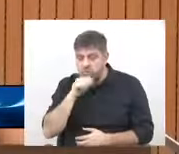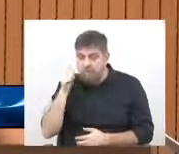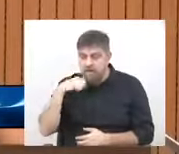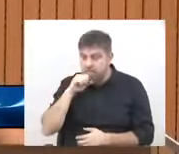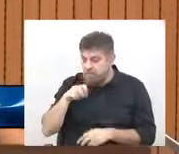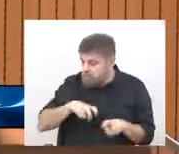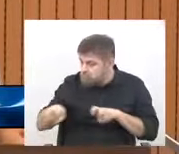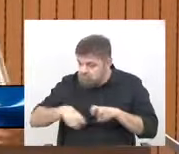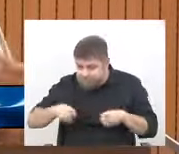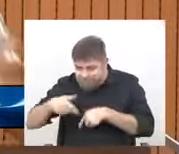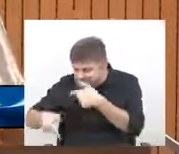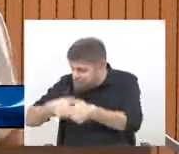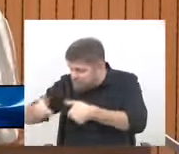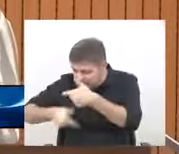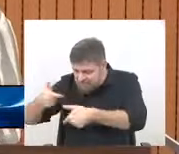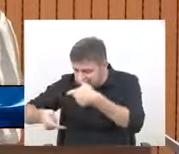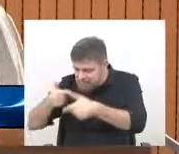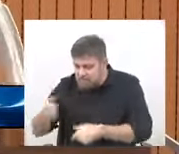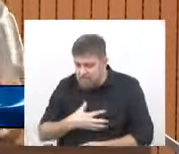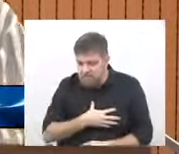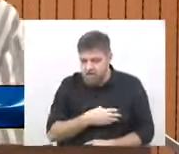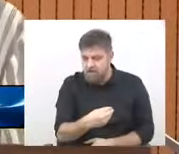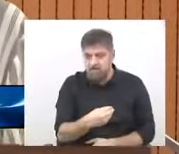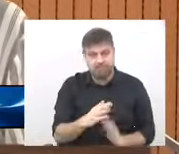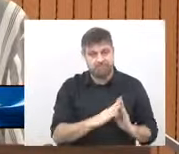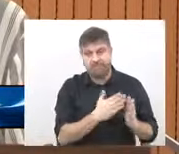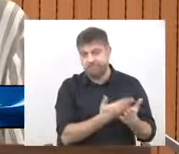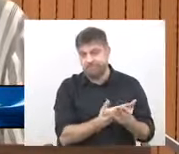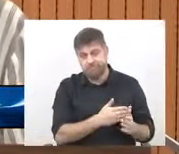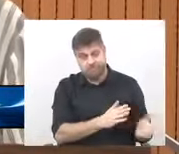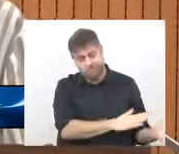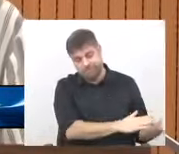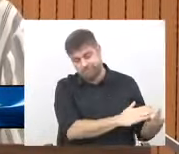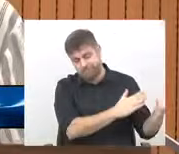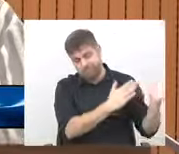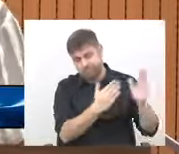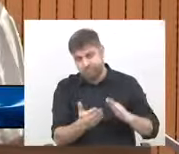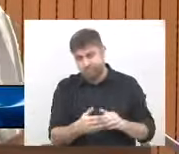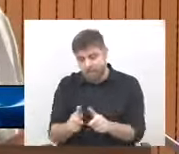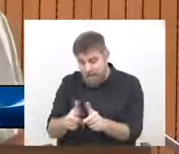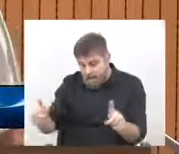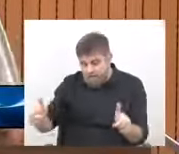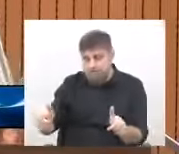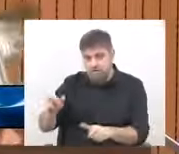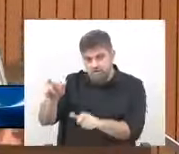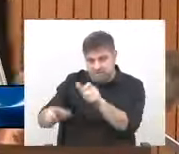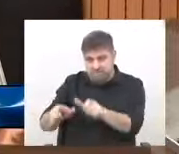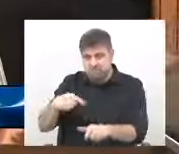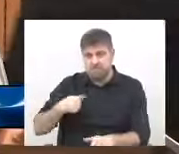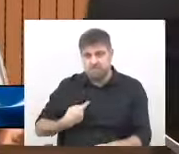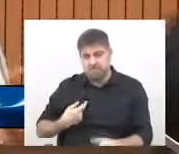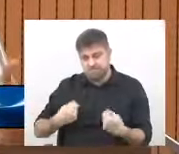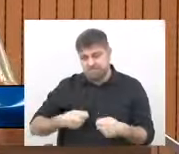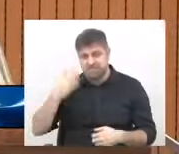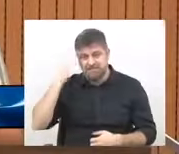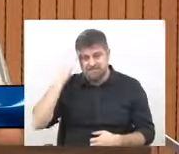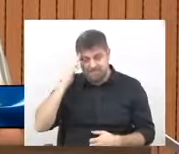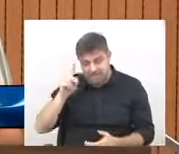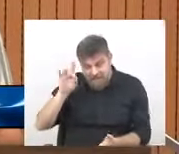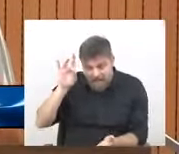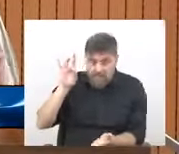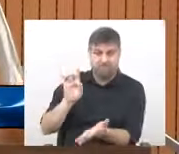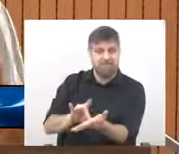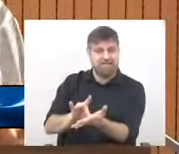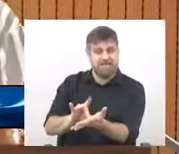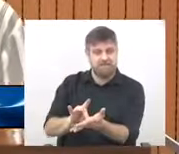do trabalho, da grande maioria, da enorme maioria das pessoas. Então, a gente precisa discutir as questões concretas e a realidade